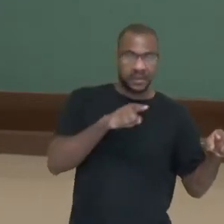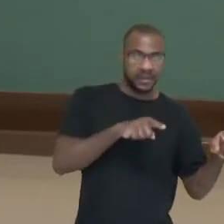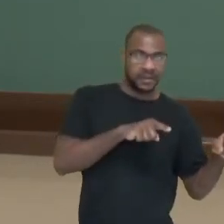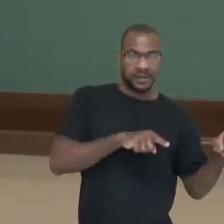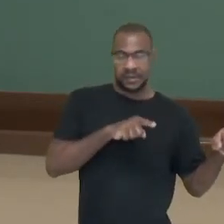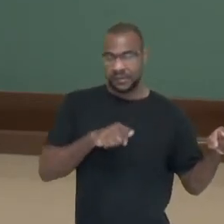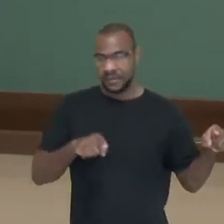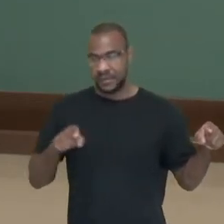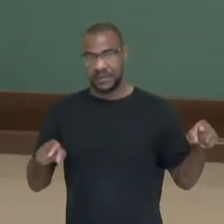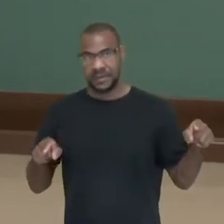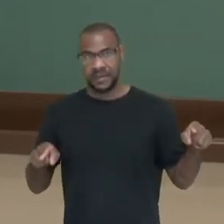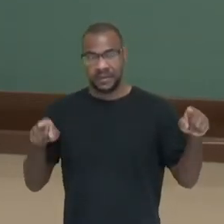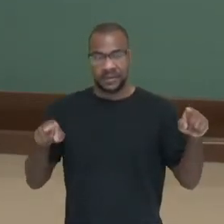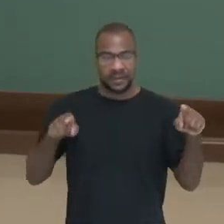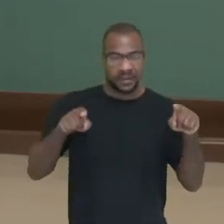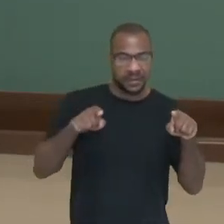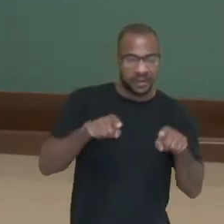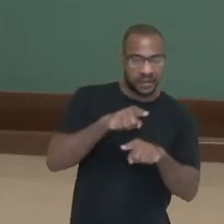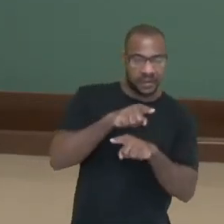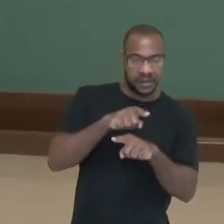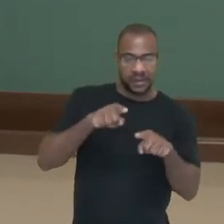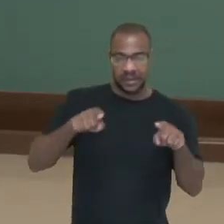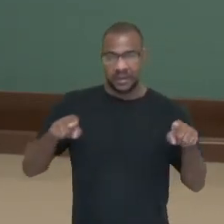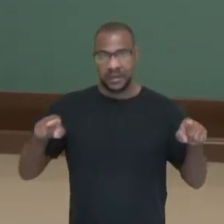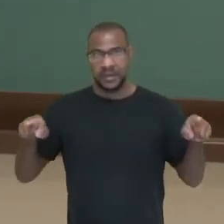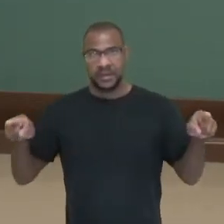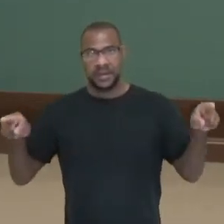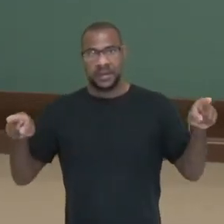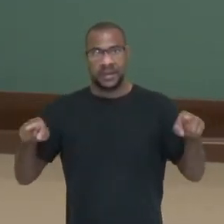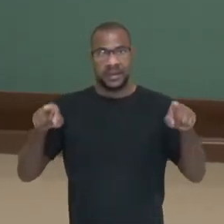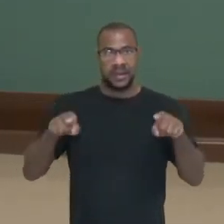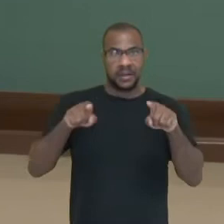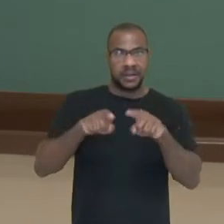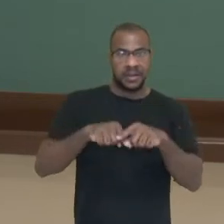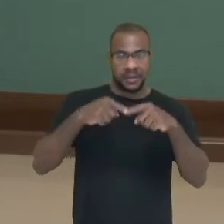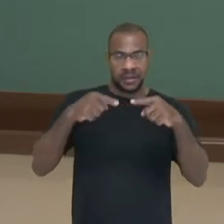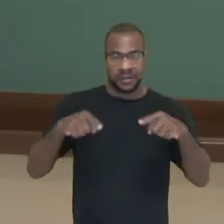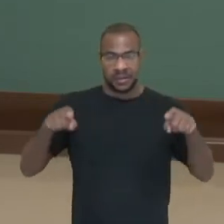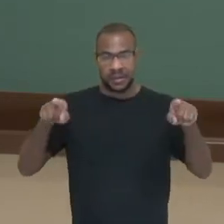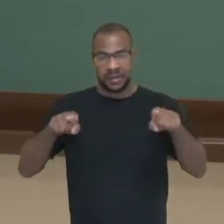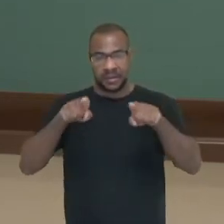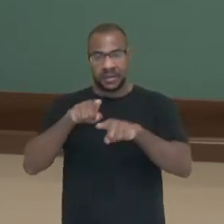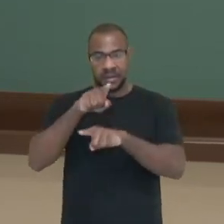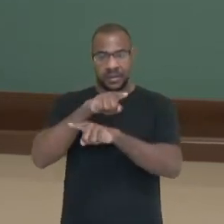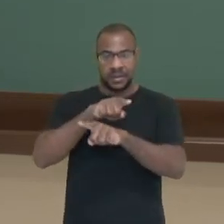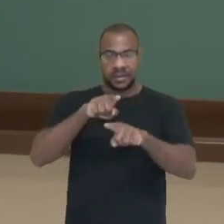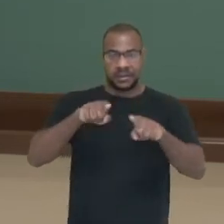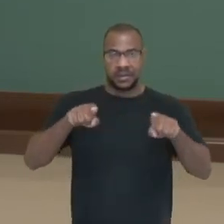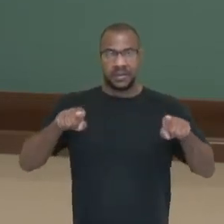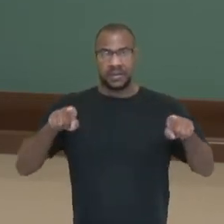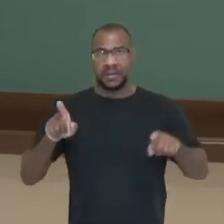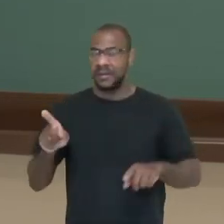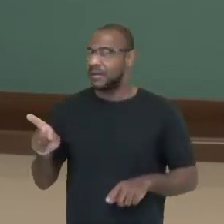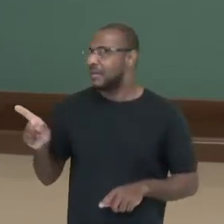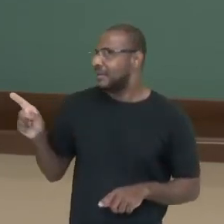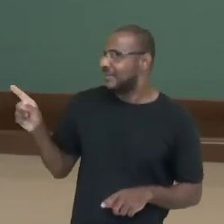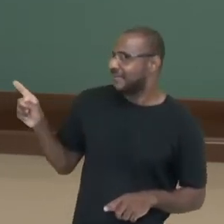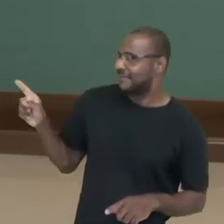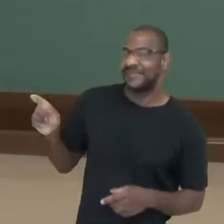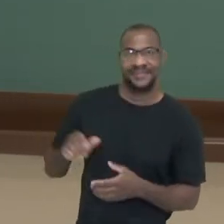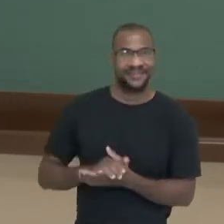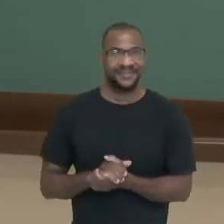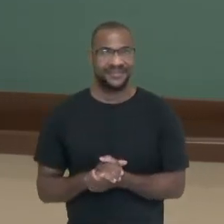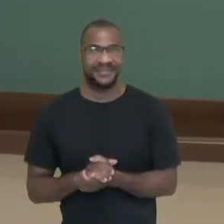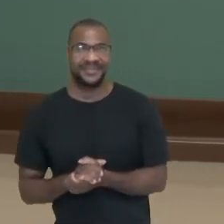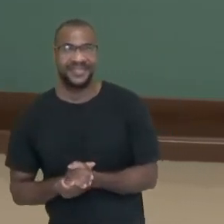Então ocorre o que nós chamamos de sobreposição. Pessoal, sobreposição ou ainda, pessoal, você pode pensar numa